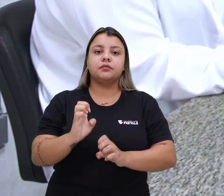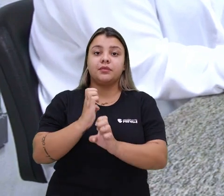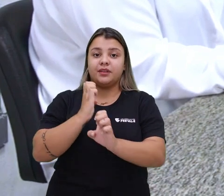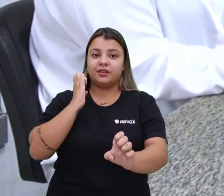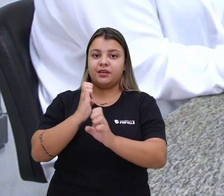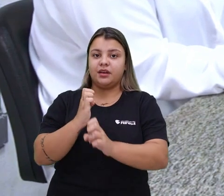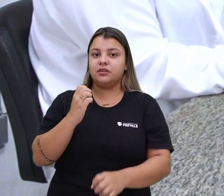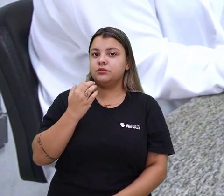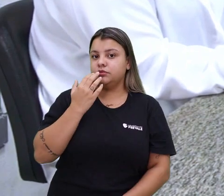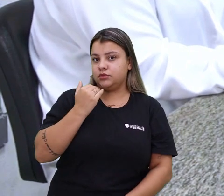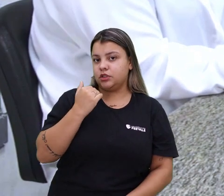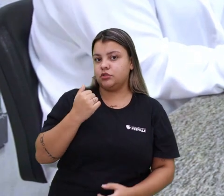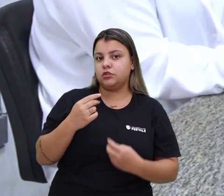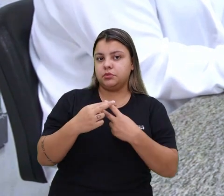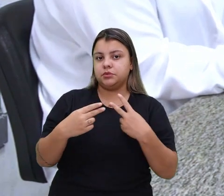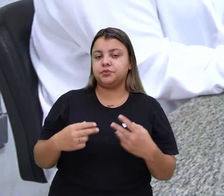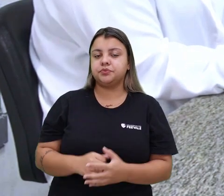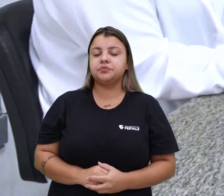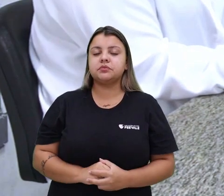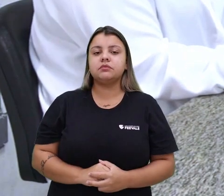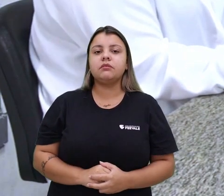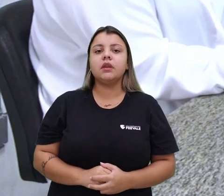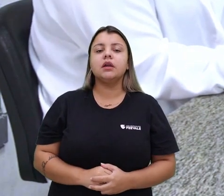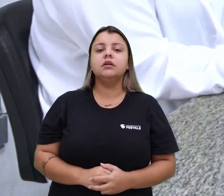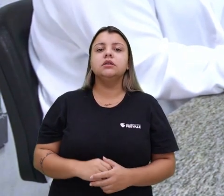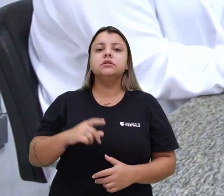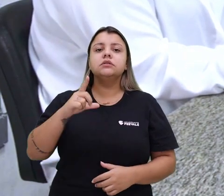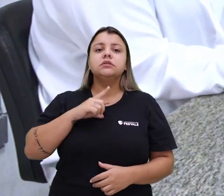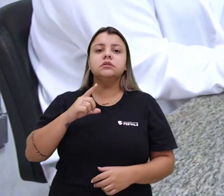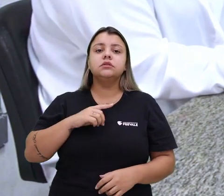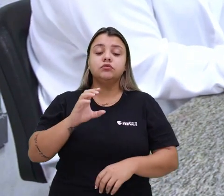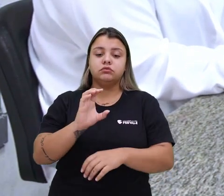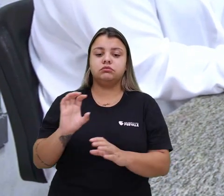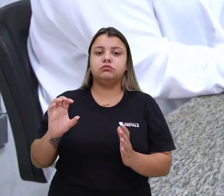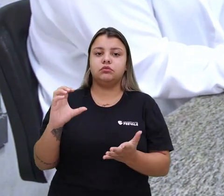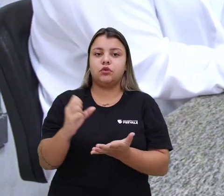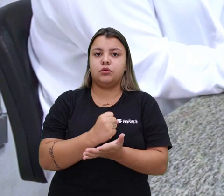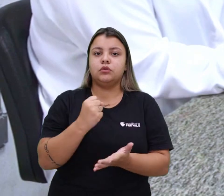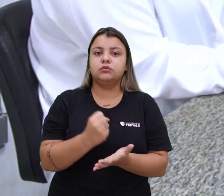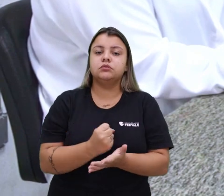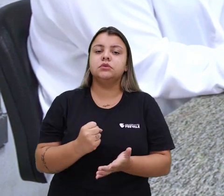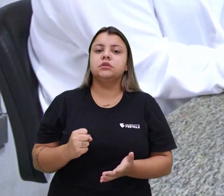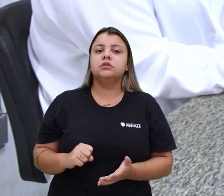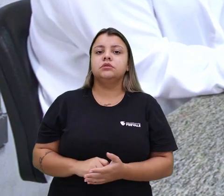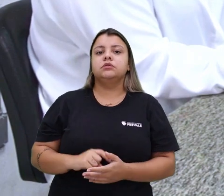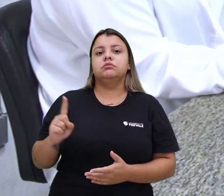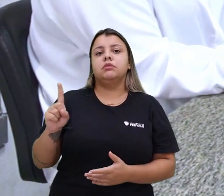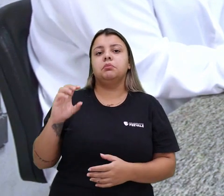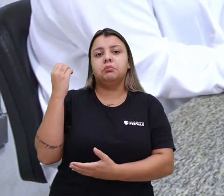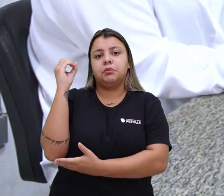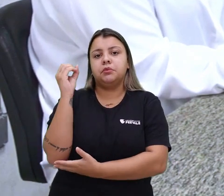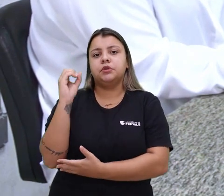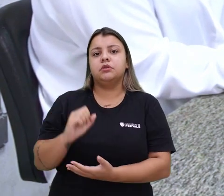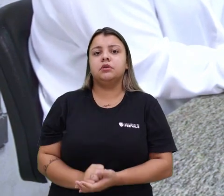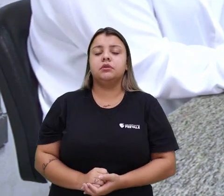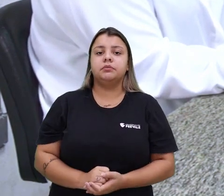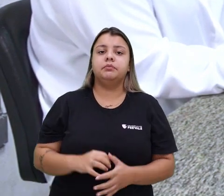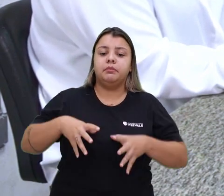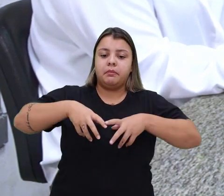alimentos abriu um concurso pro Instituto Federal de Porto Alegre pro curso de panificação e